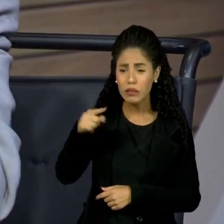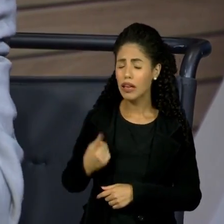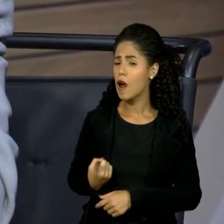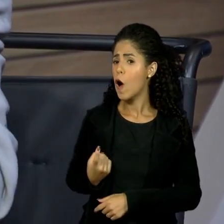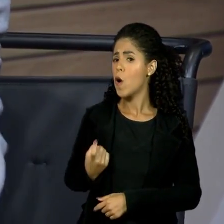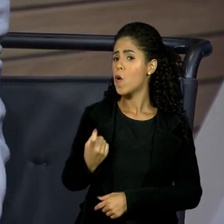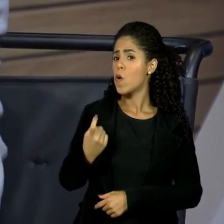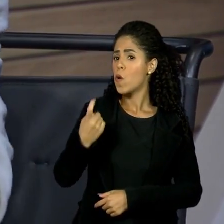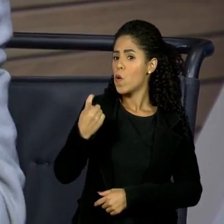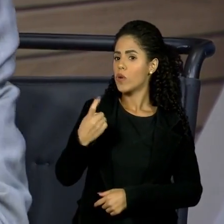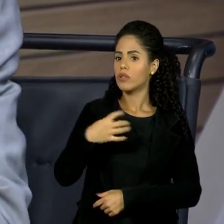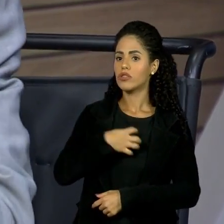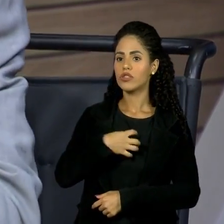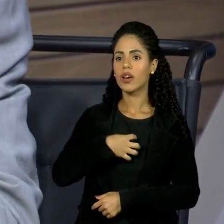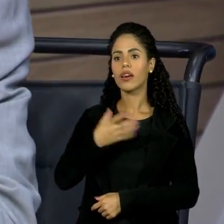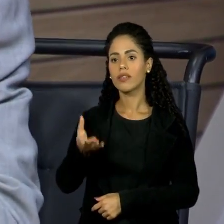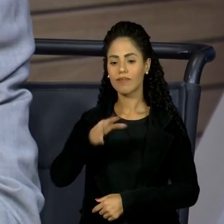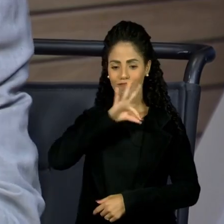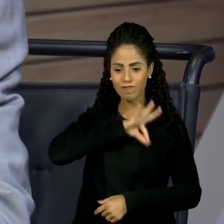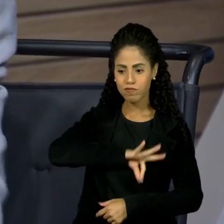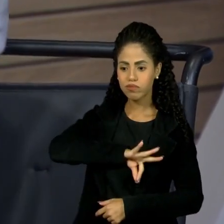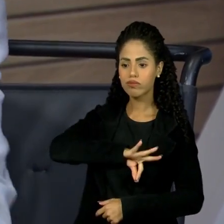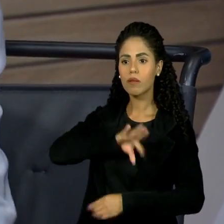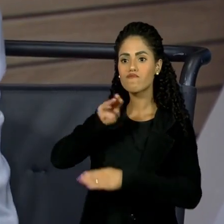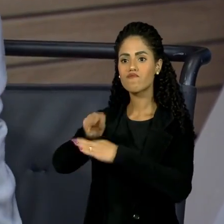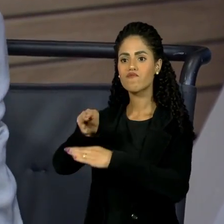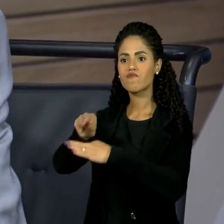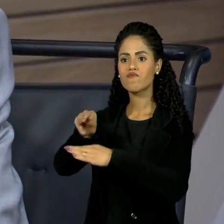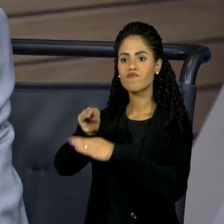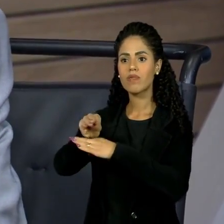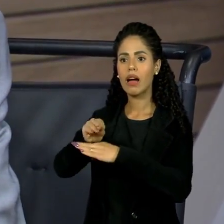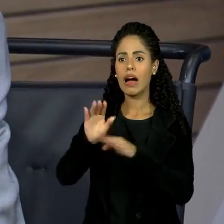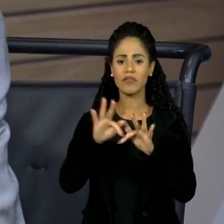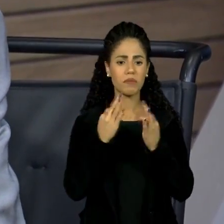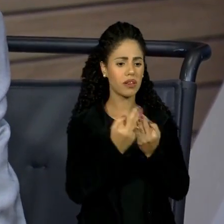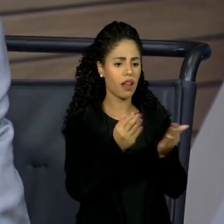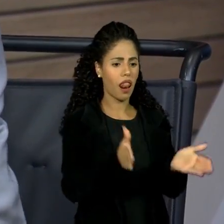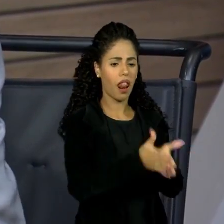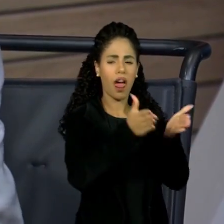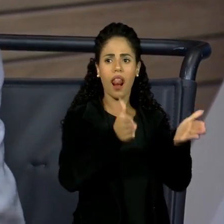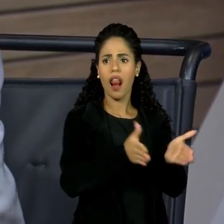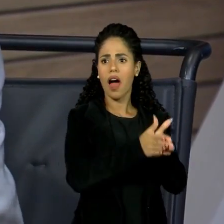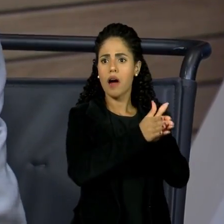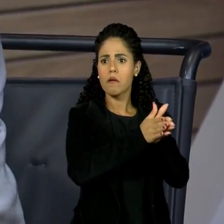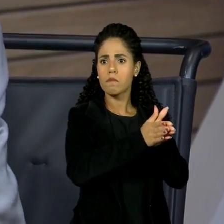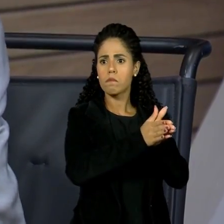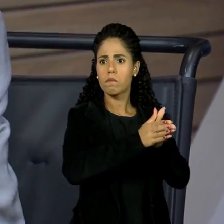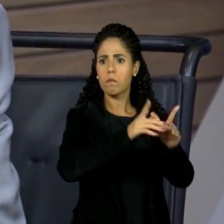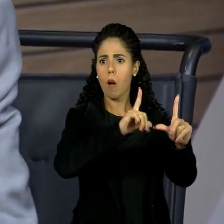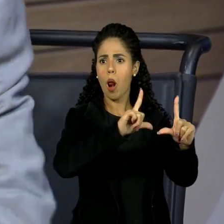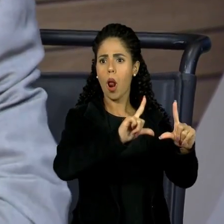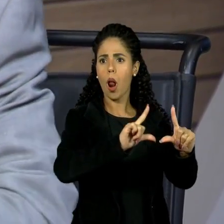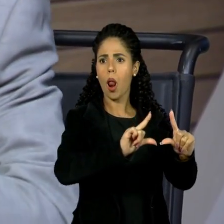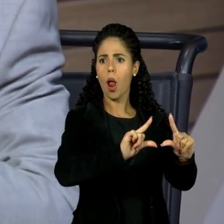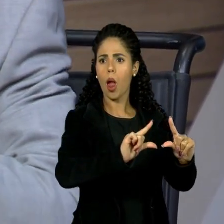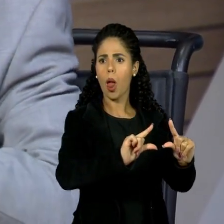única fonte de renda regular da família, aquela família entrava em miséria. Acabou a comida no prato para a